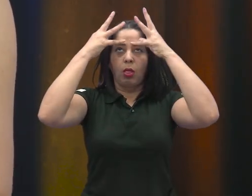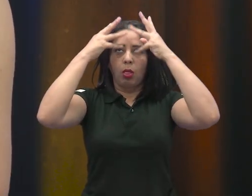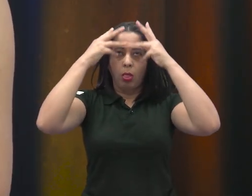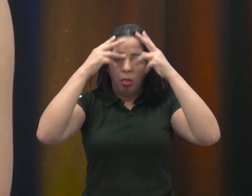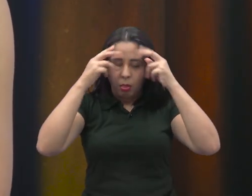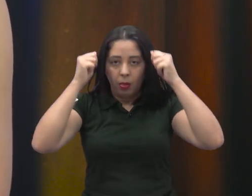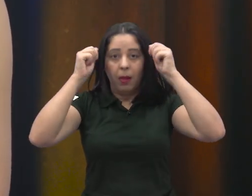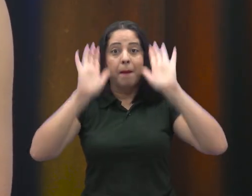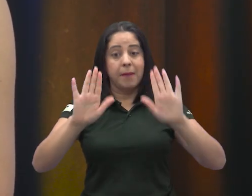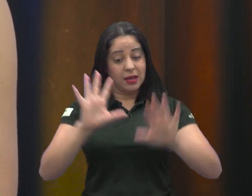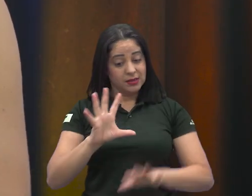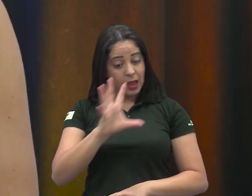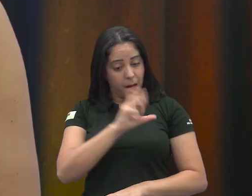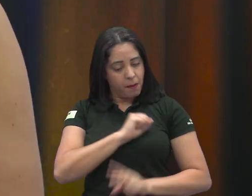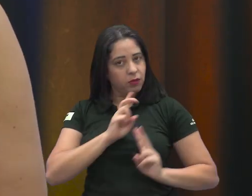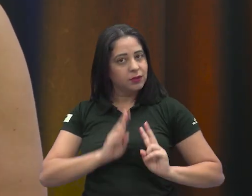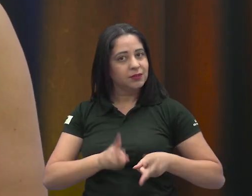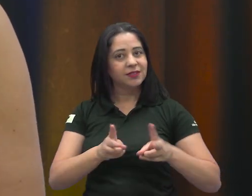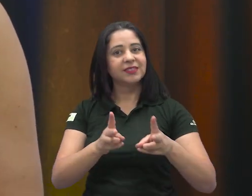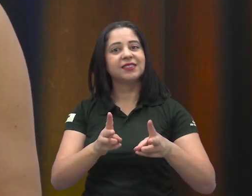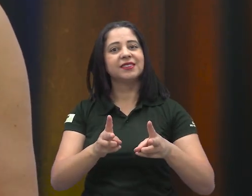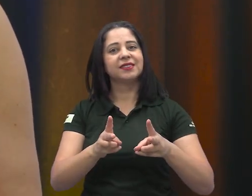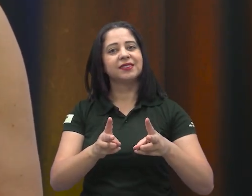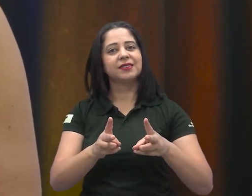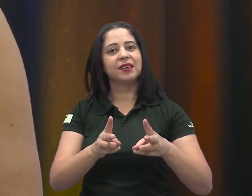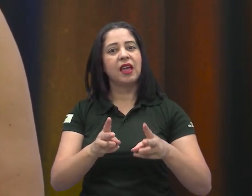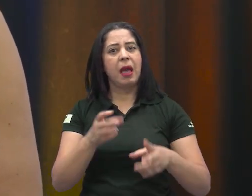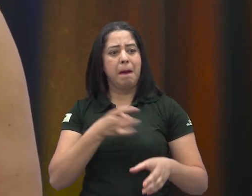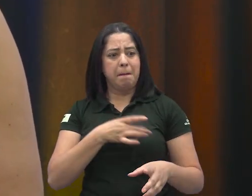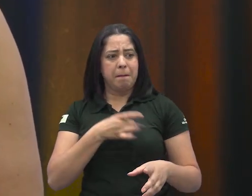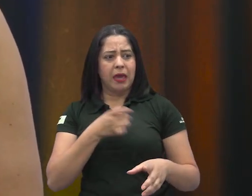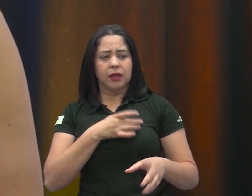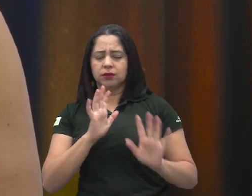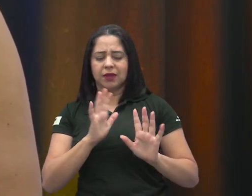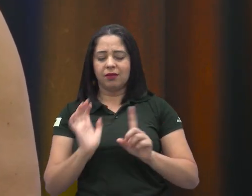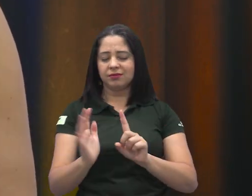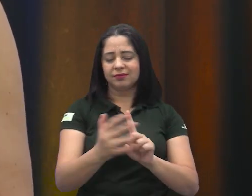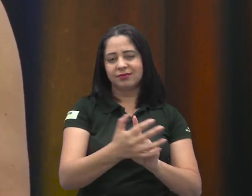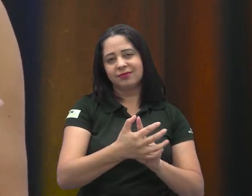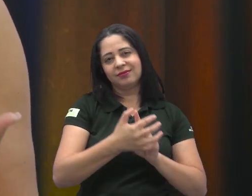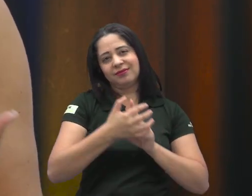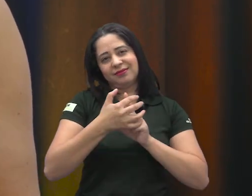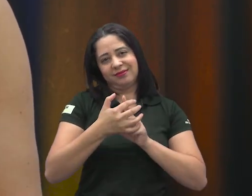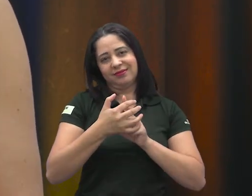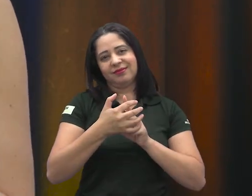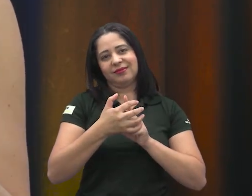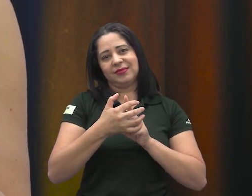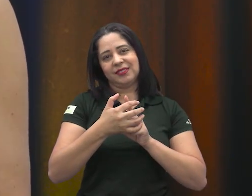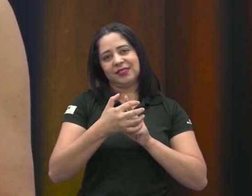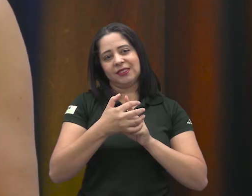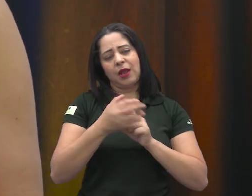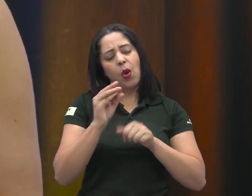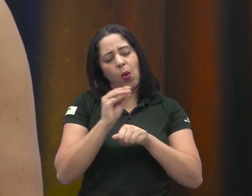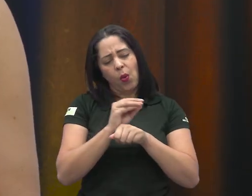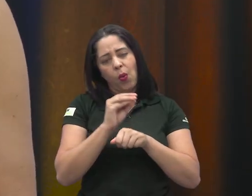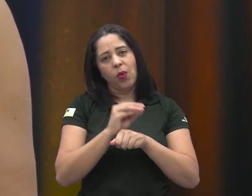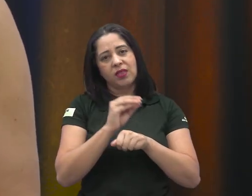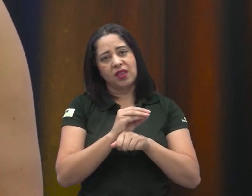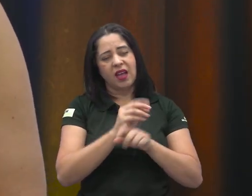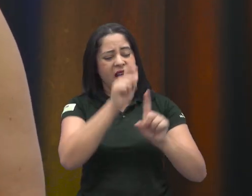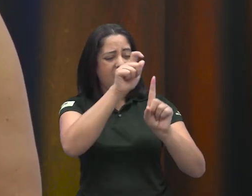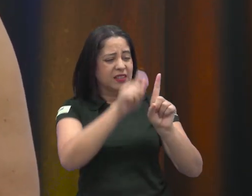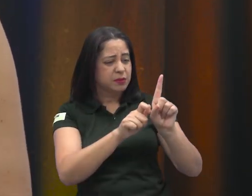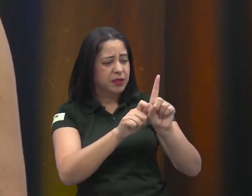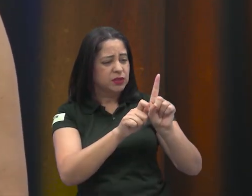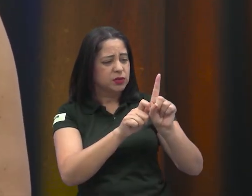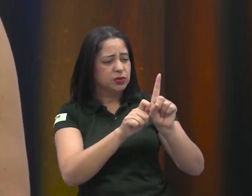A contribuição mais poderosa que podemos dar é transformar o medo em acolhimento, honrando a história de quem amamos, mesmo quando